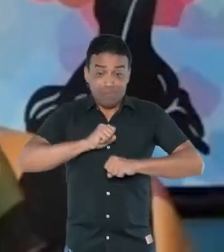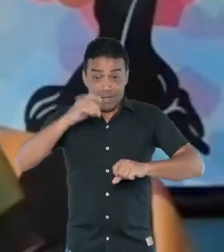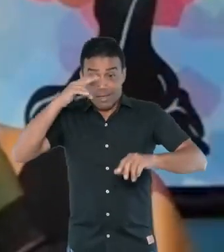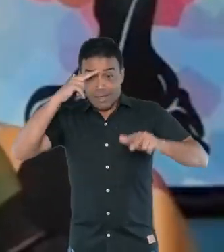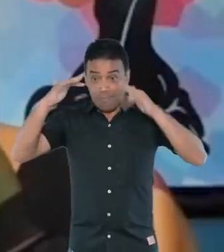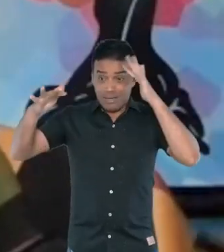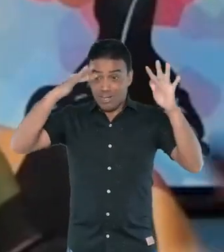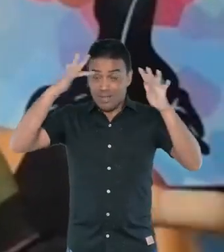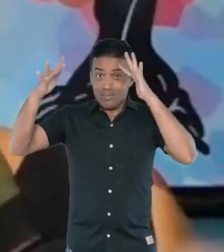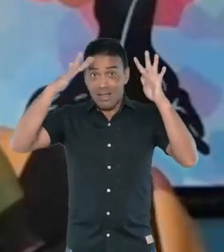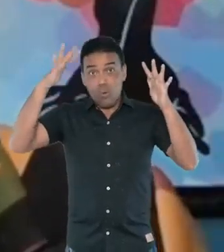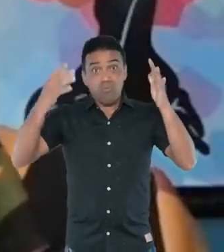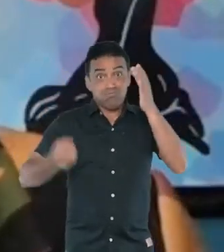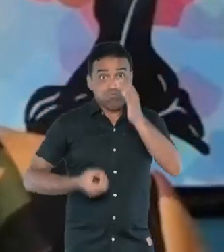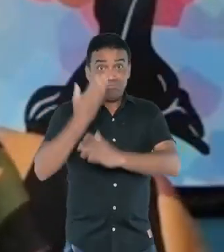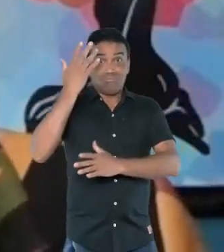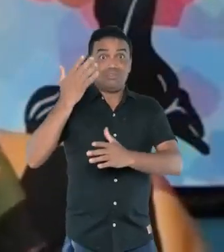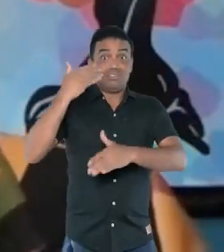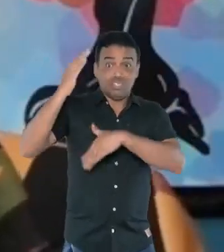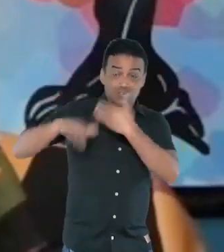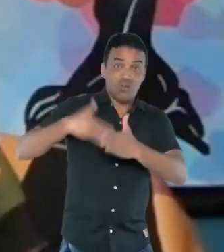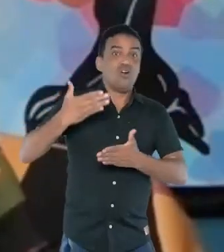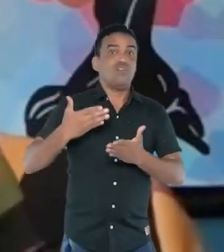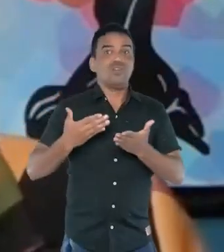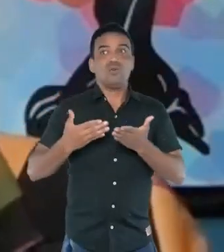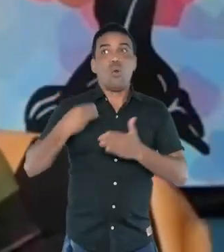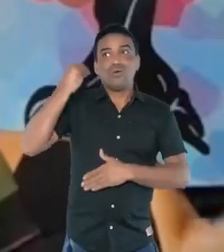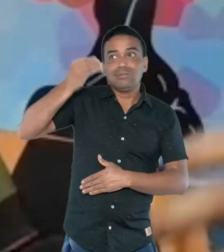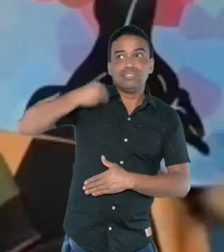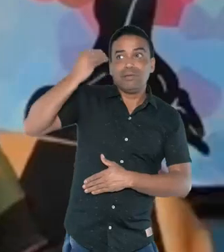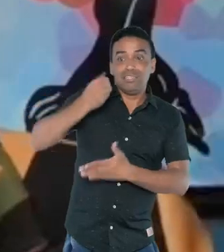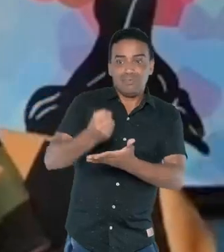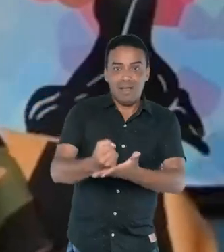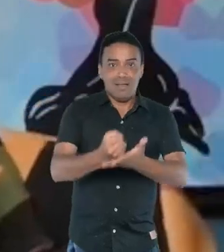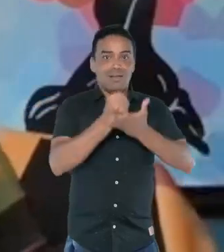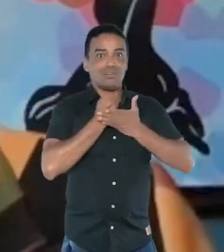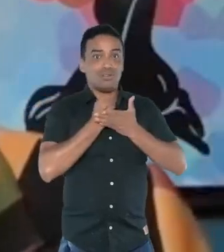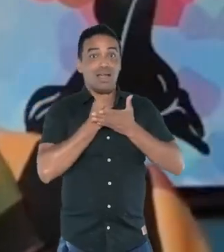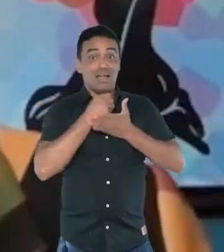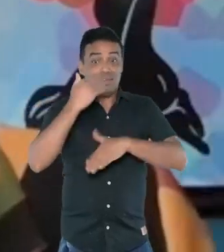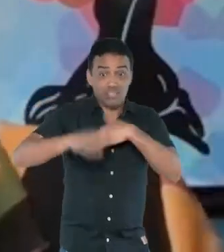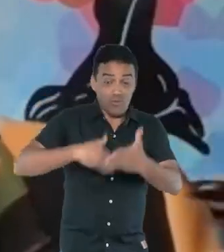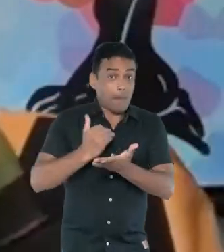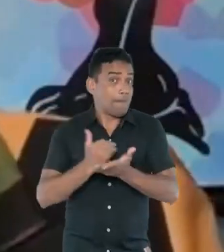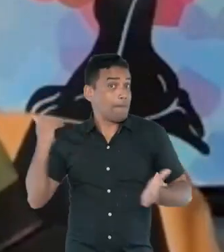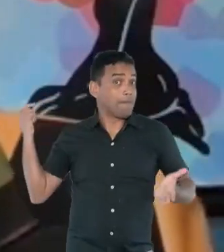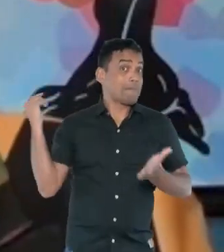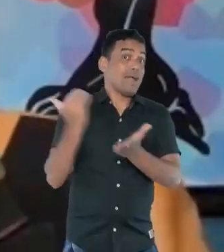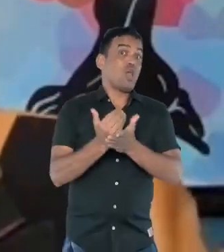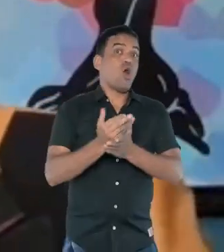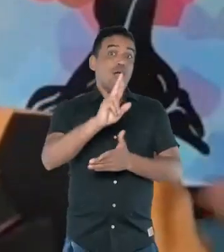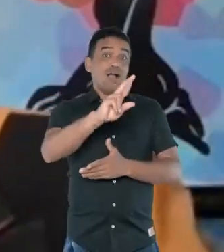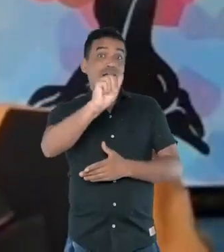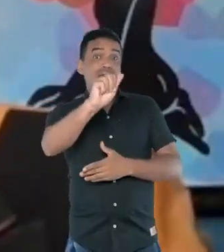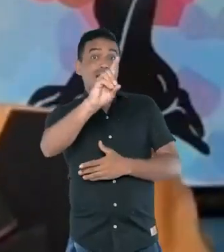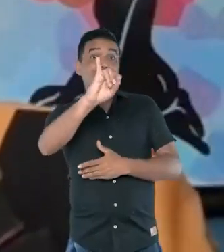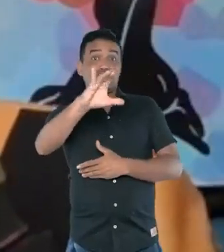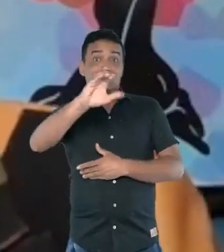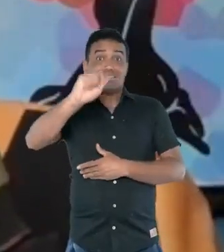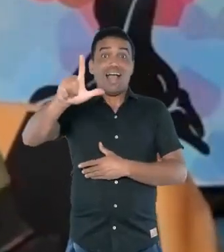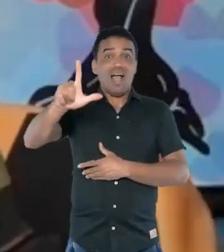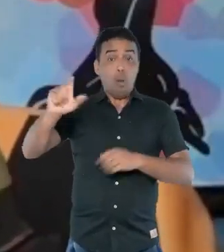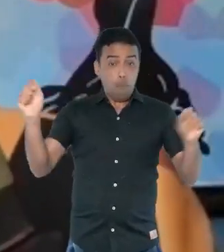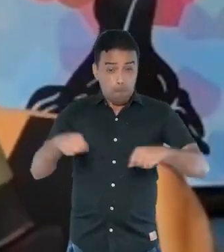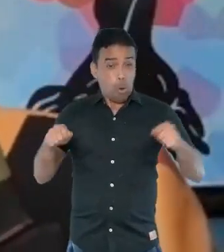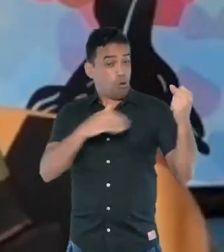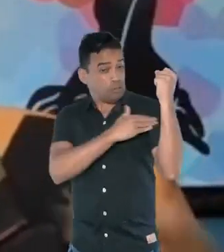imaginação com um repertório que vai ajudá-la a ter essa imaginação radical, que é essa capacidade